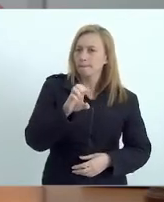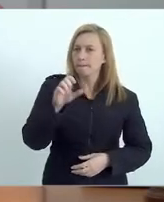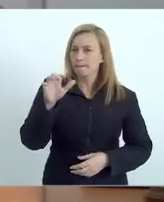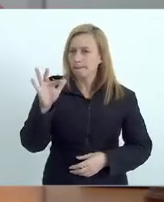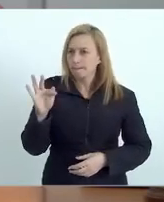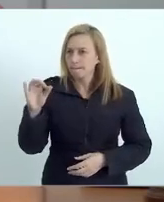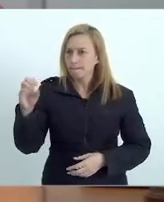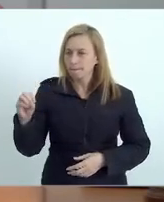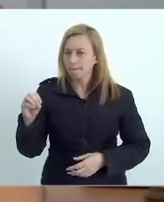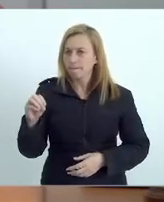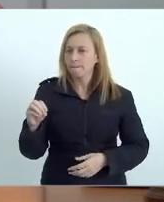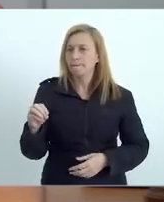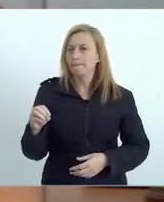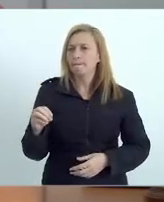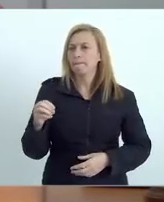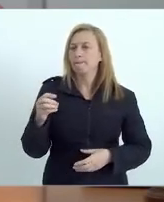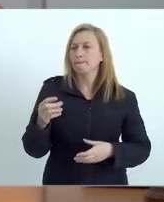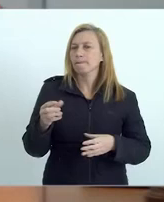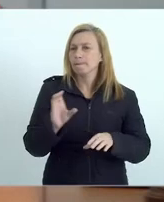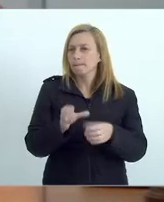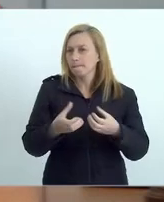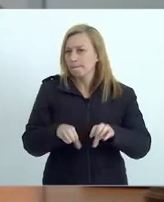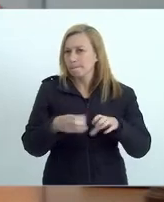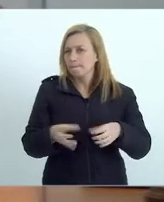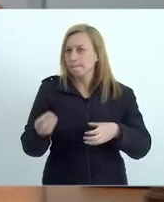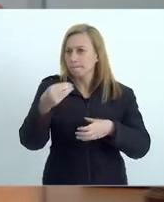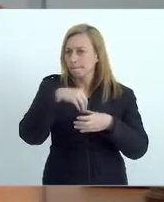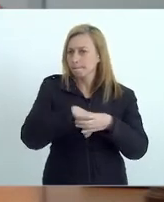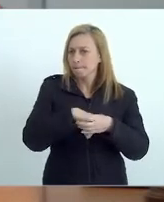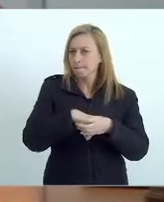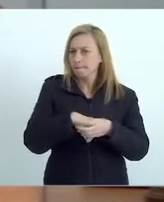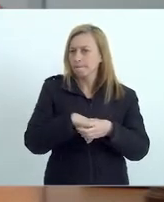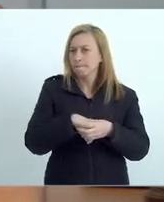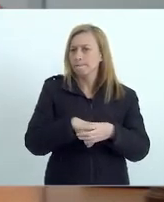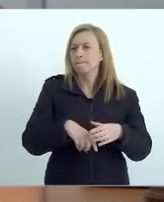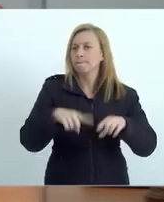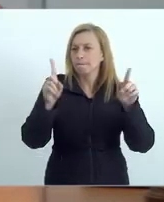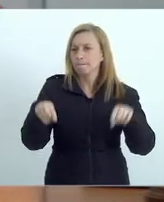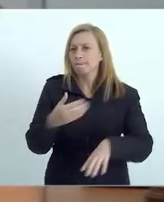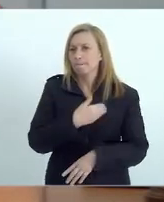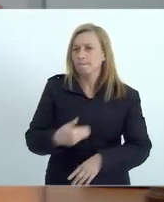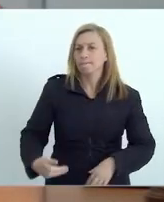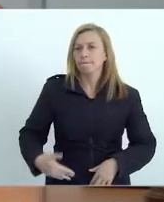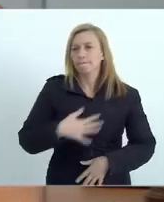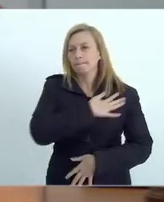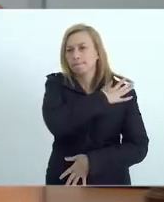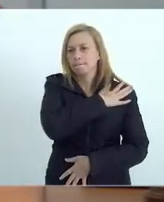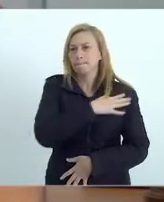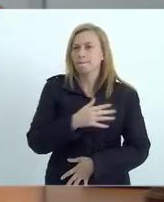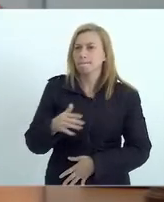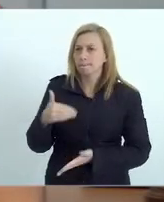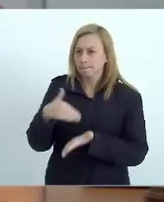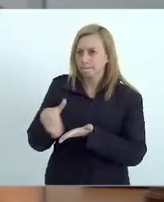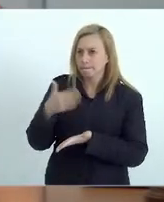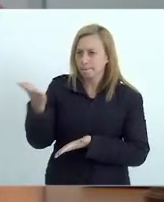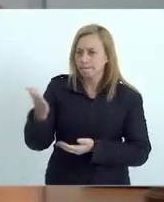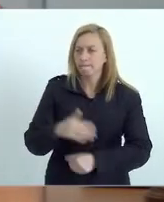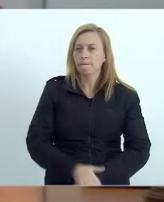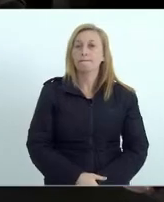que são os dois concursos Twitter internos também são inerentes à carreira de servidor público militar secretário